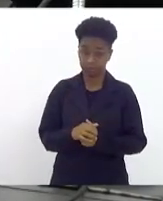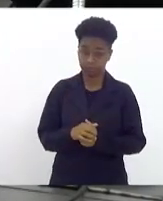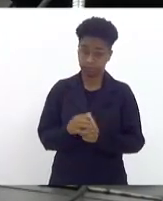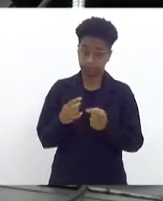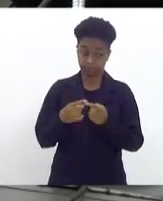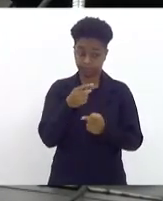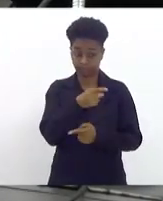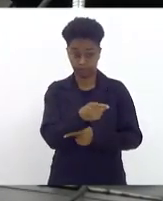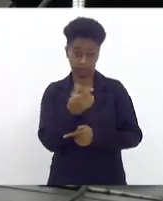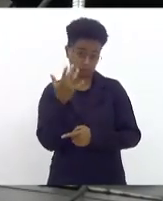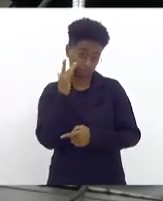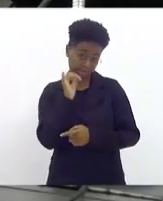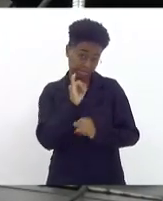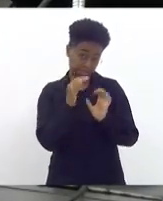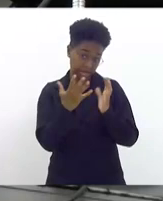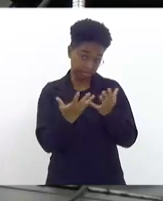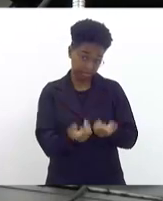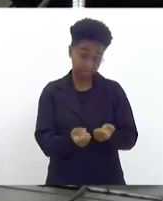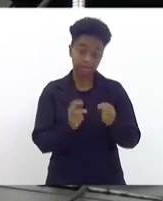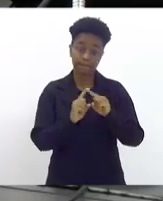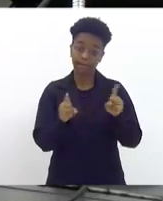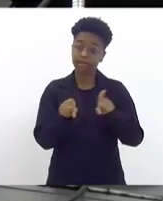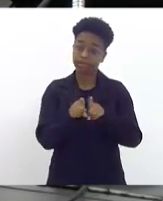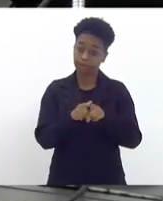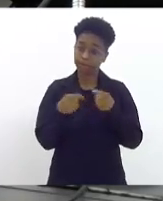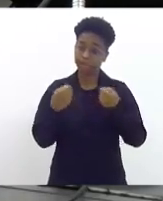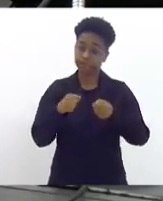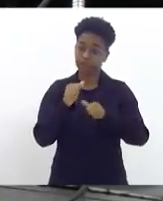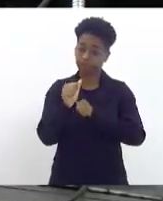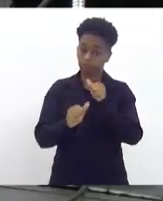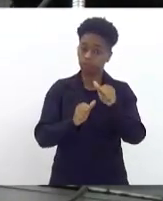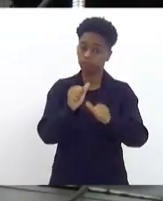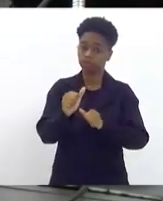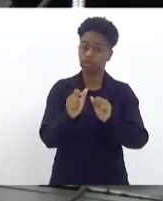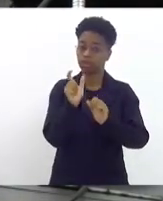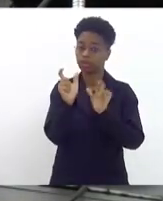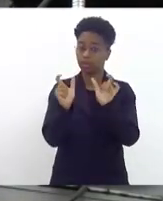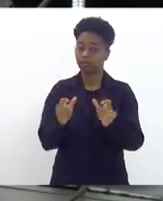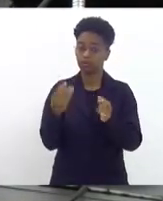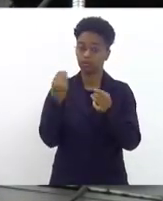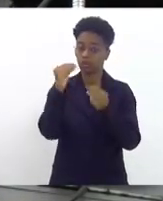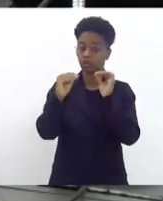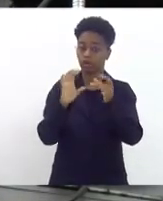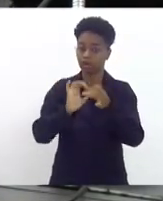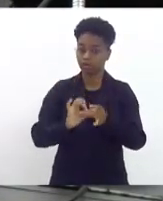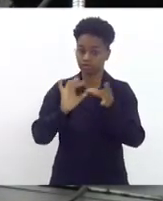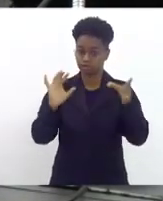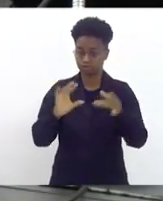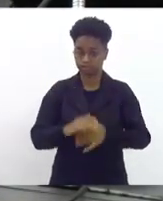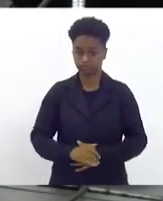vossa excelência catar para também transformar esses dispositivos em autorizativos